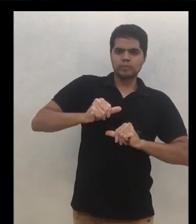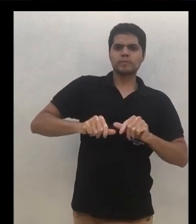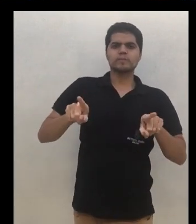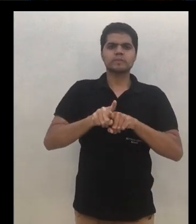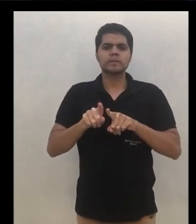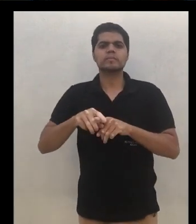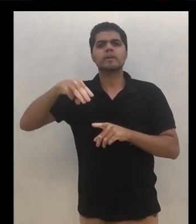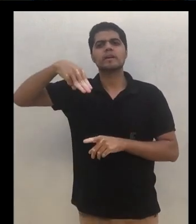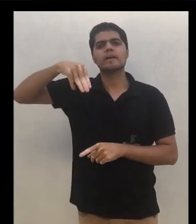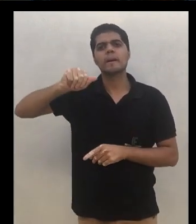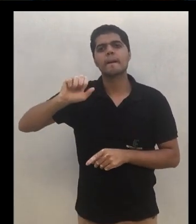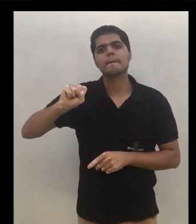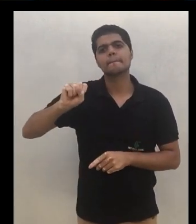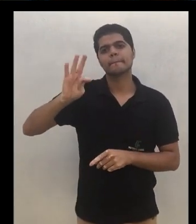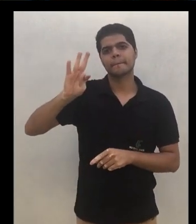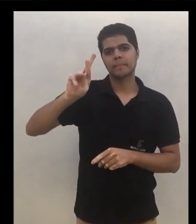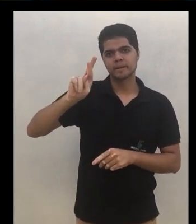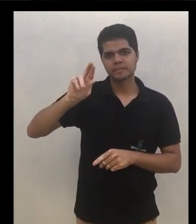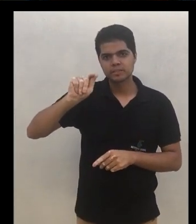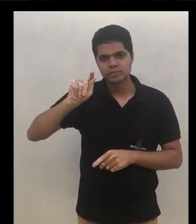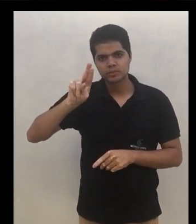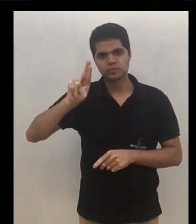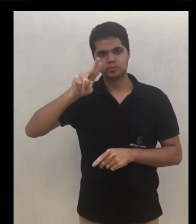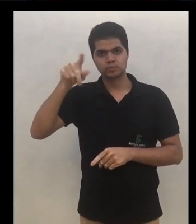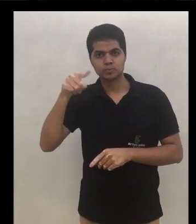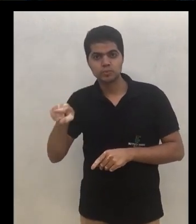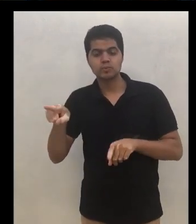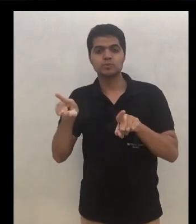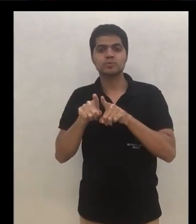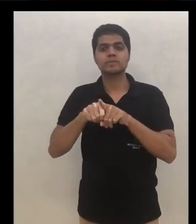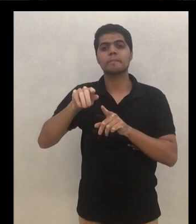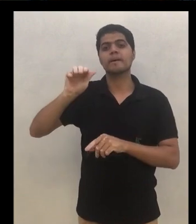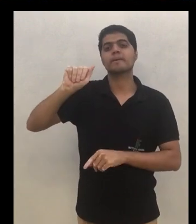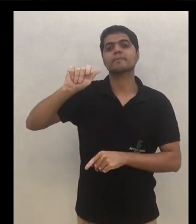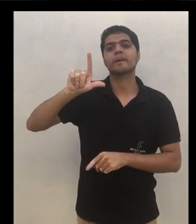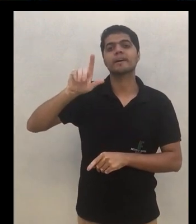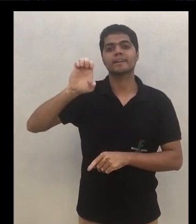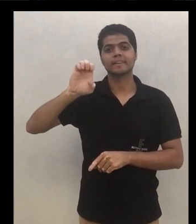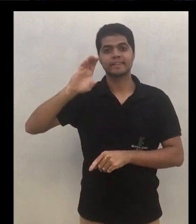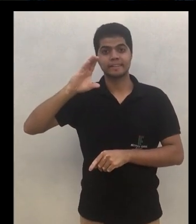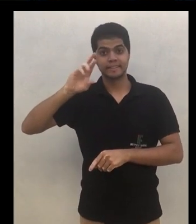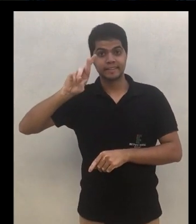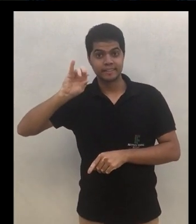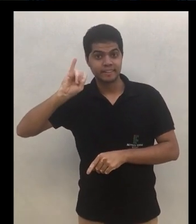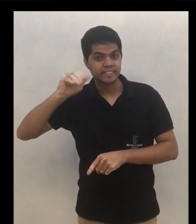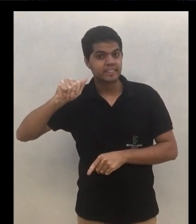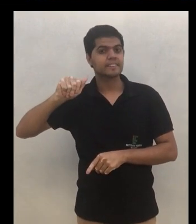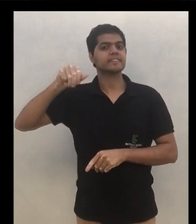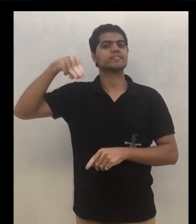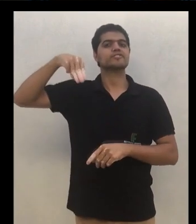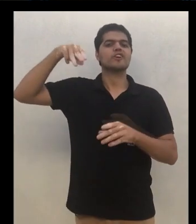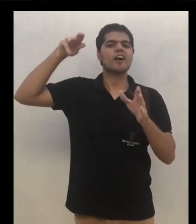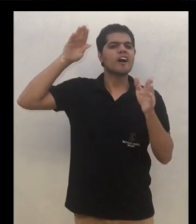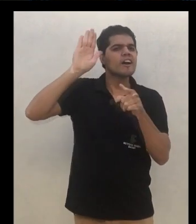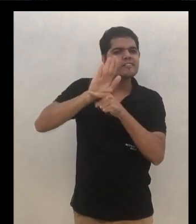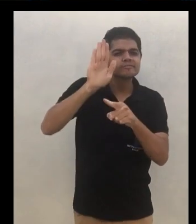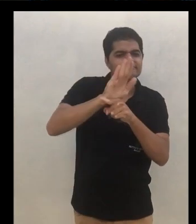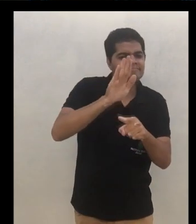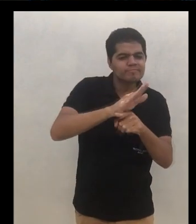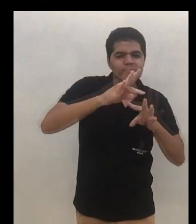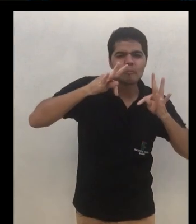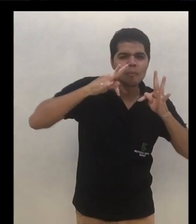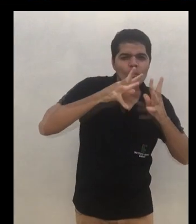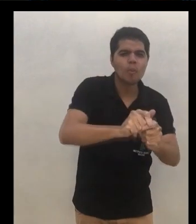cicatrizante, o mastruz, o alecrim. Todas essas ervas ajudam na prevenção de doenças. A lavanda, as folhas